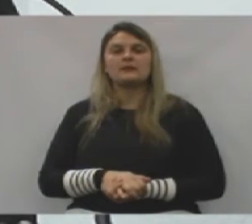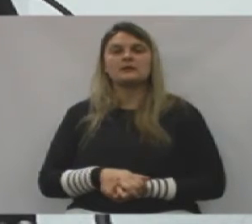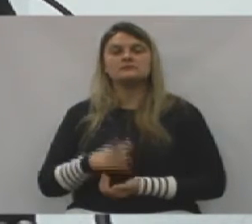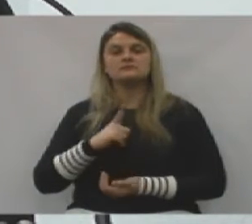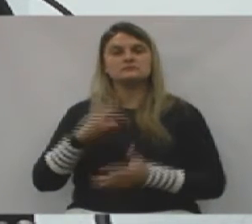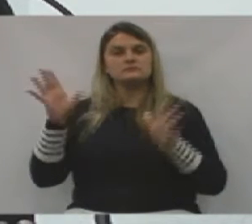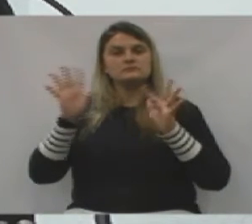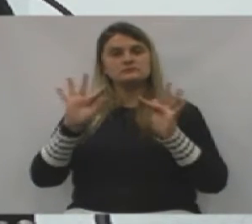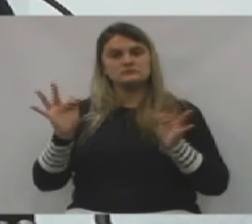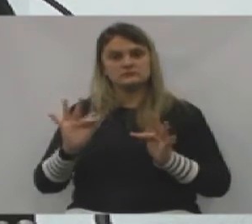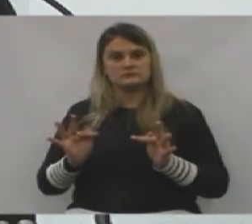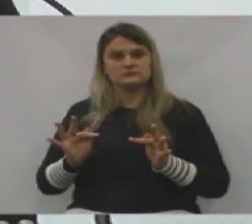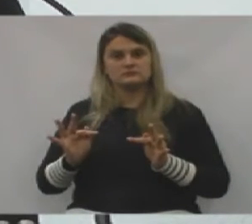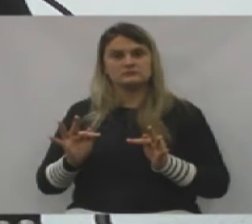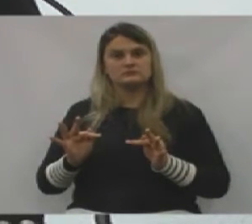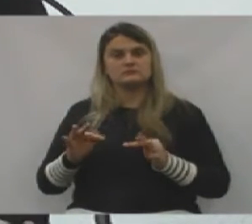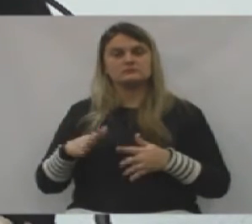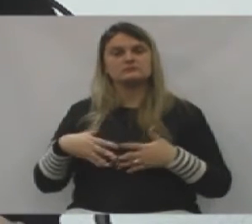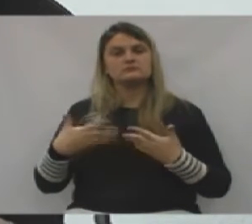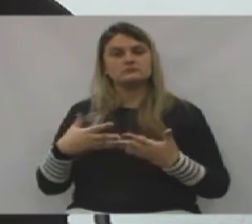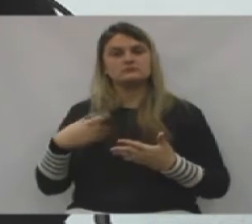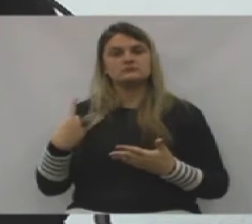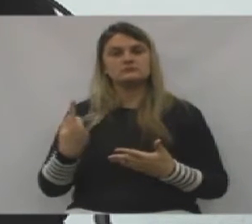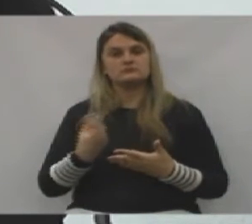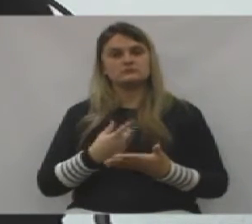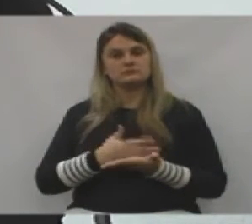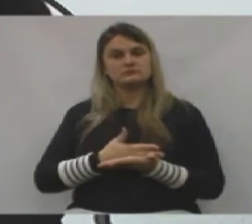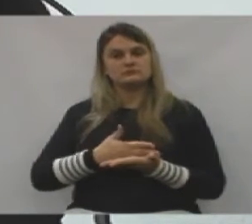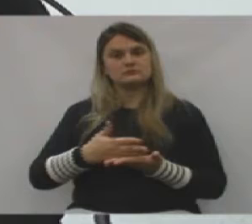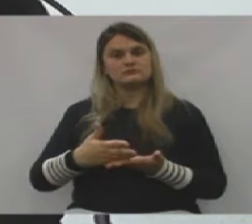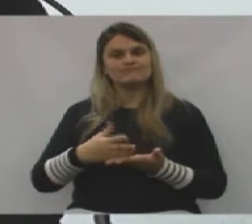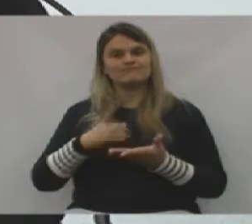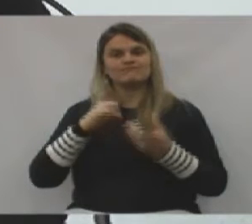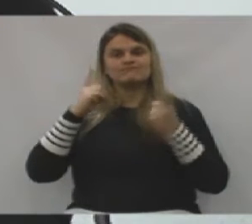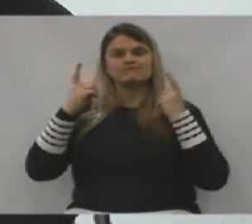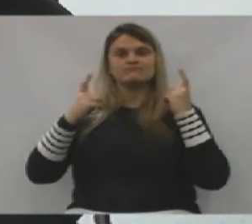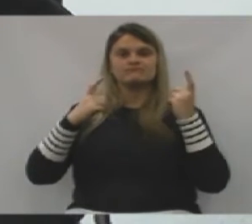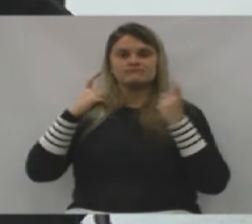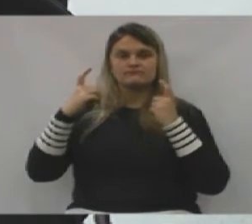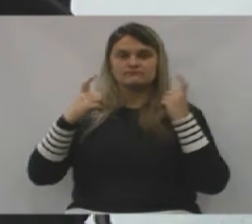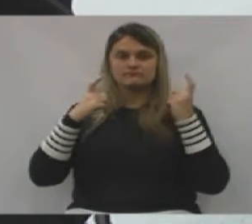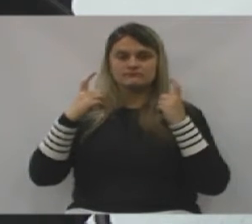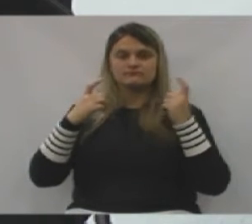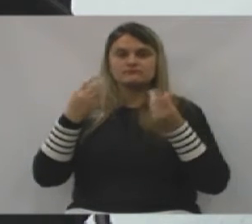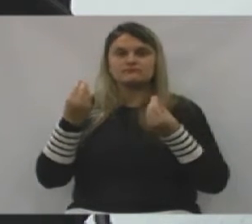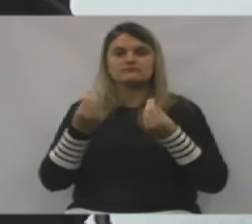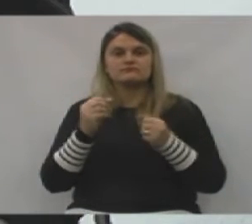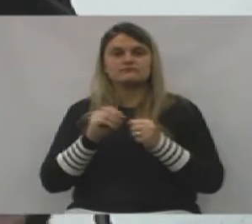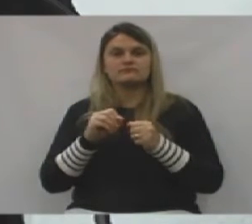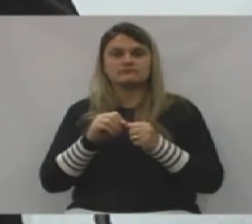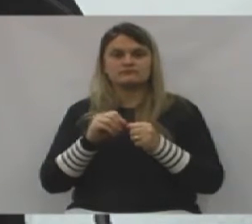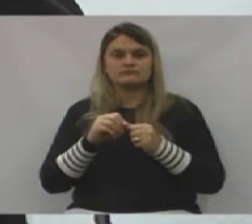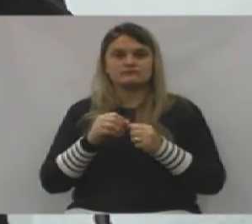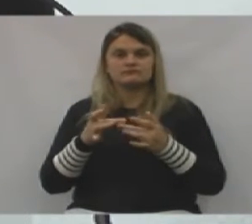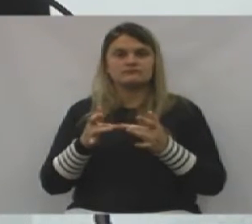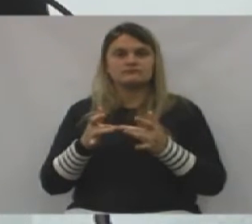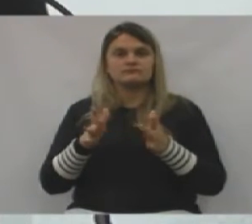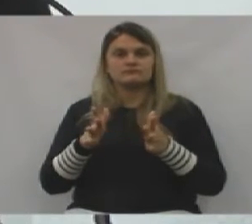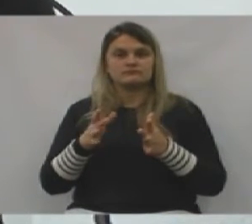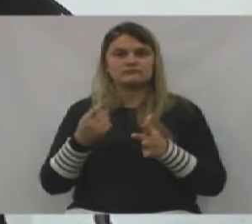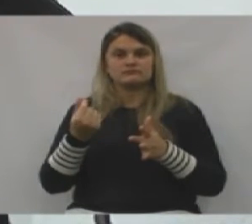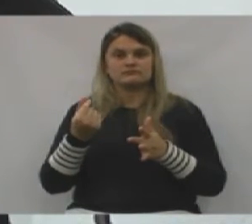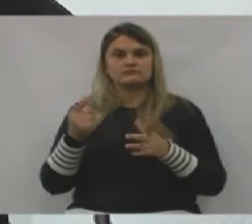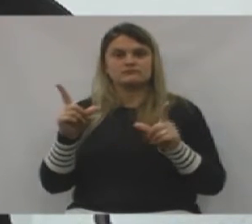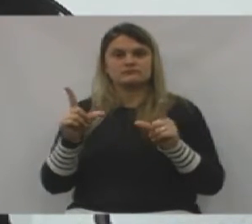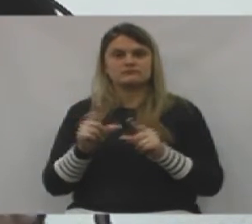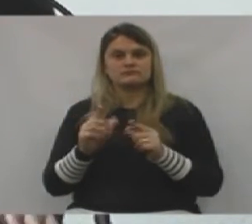Fiquei muito feliz de quando nós começamos a nos preocupar o que nós iríamos fazer com as sobras, com